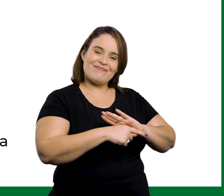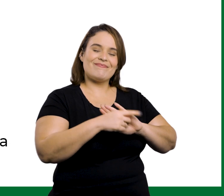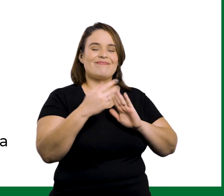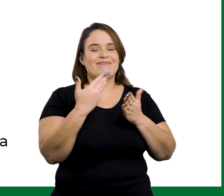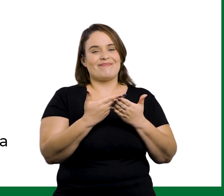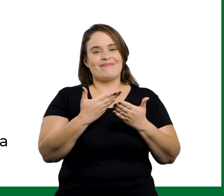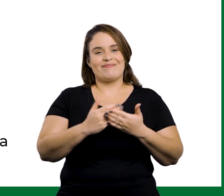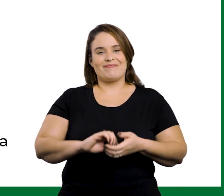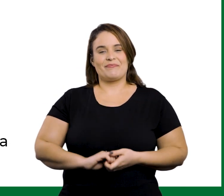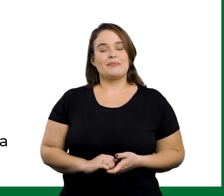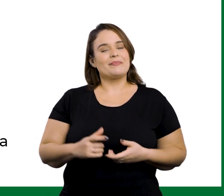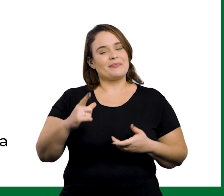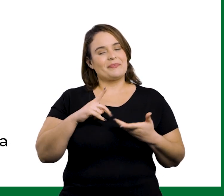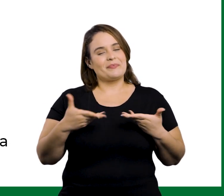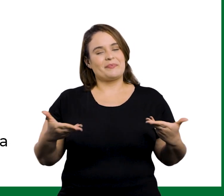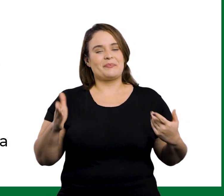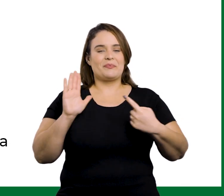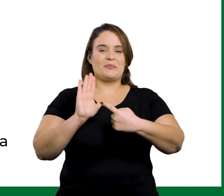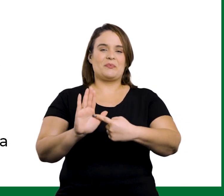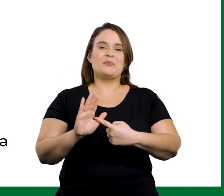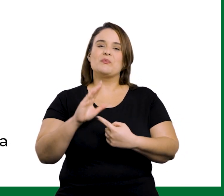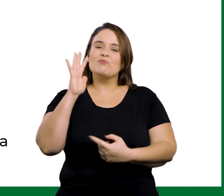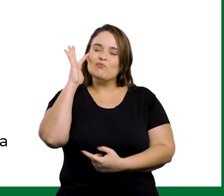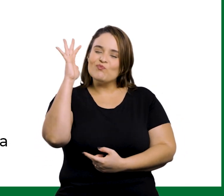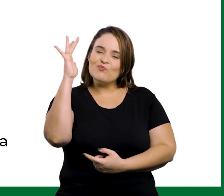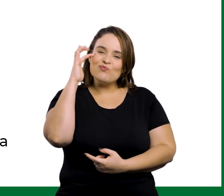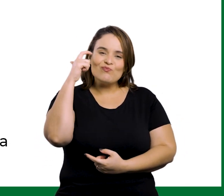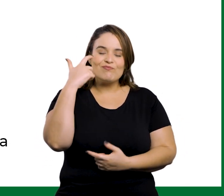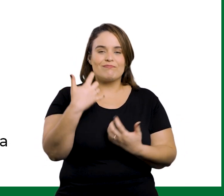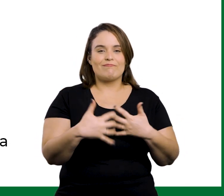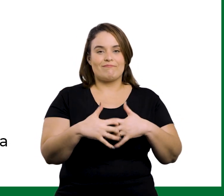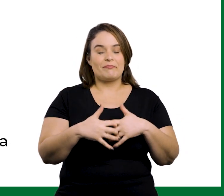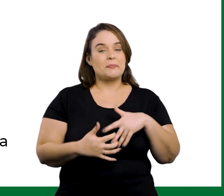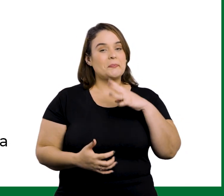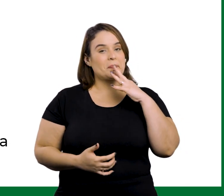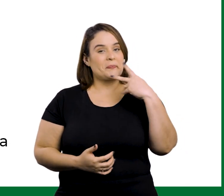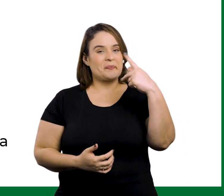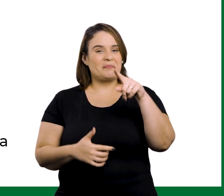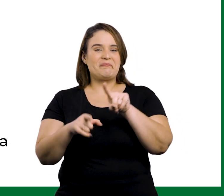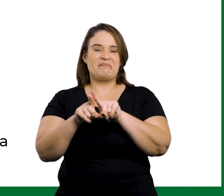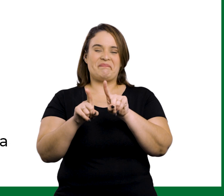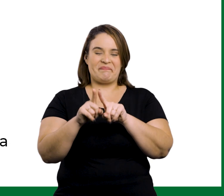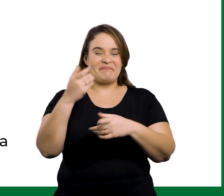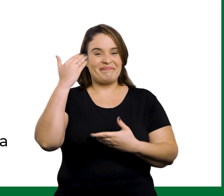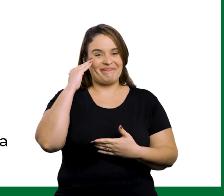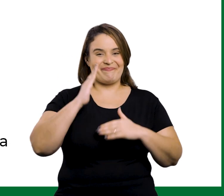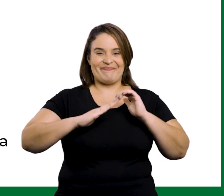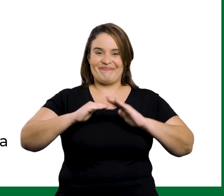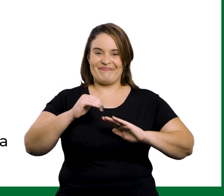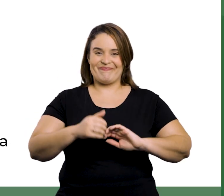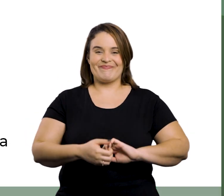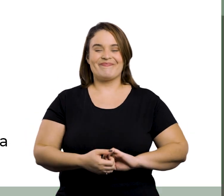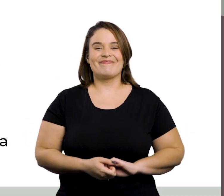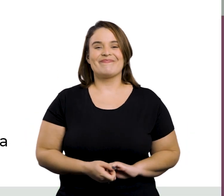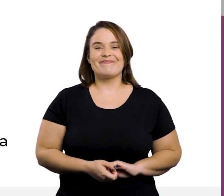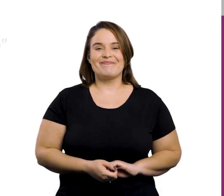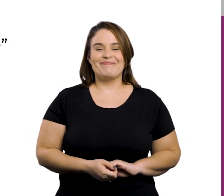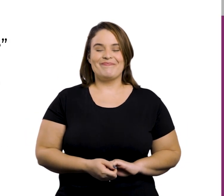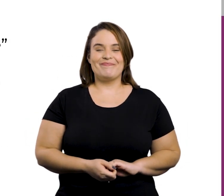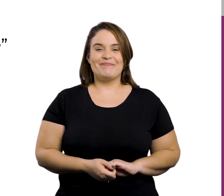aprofundar. Trazemos abaixo elementos importantes de sua reflexão, para seu conhecimento e para dar base para suas